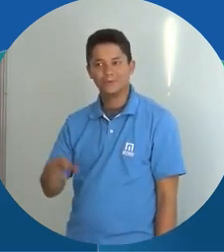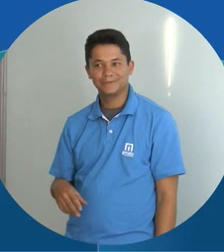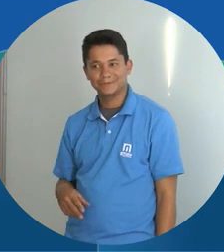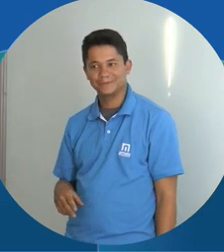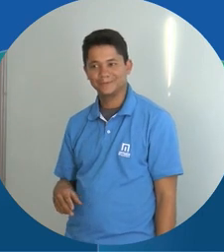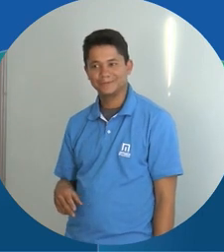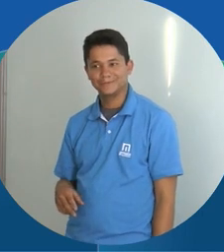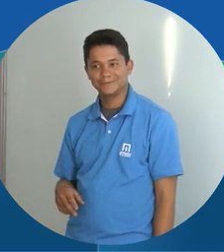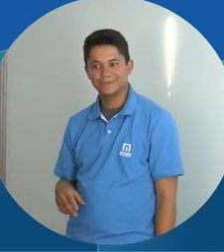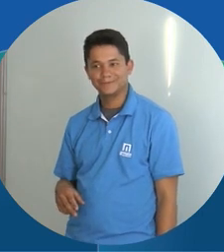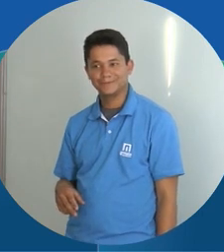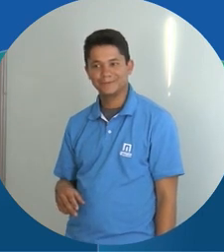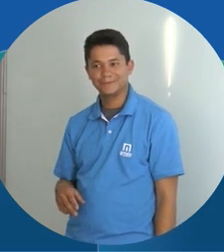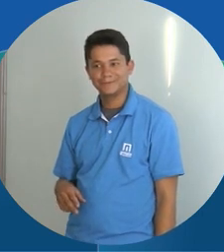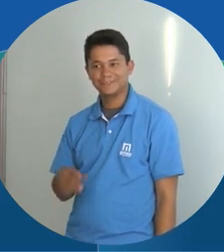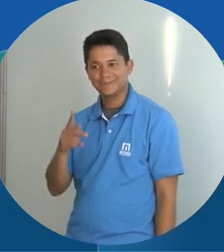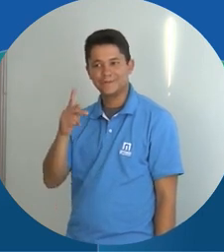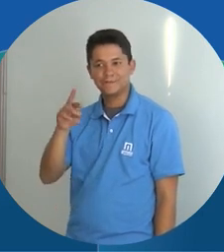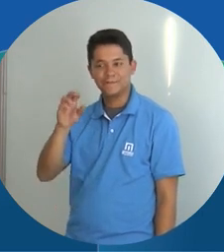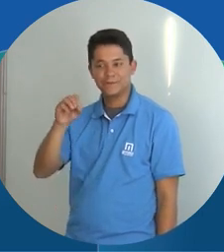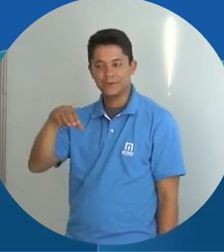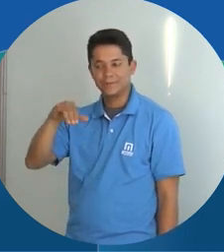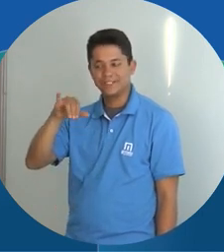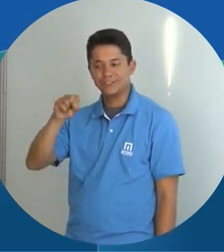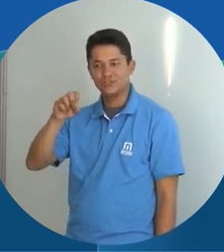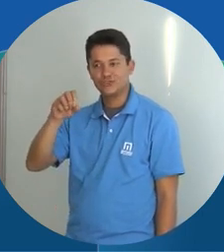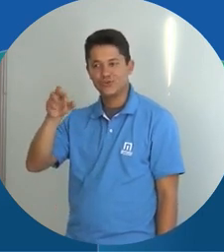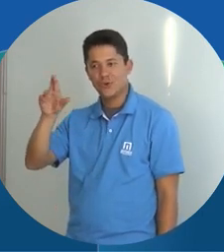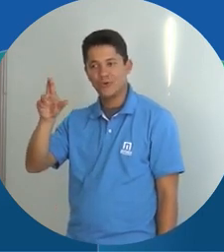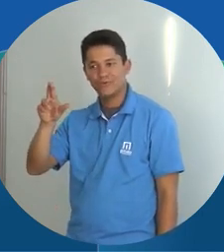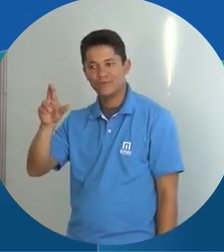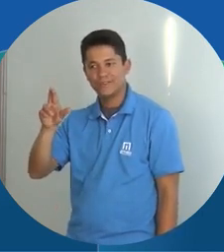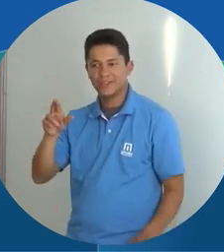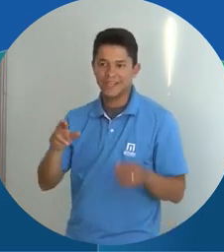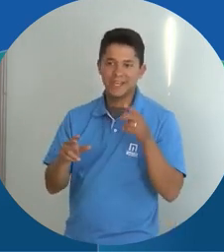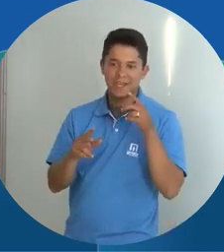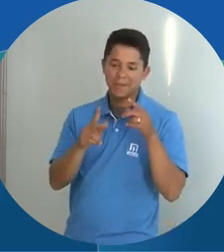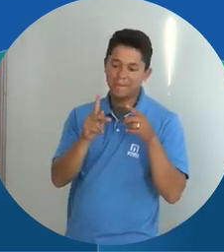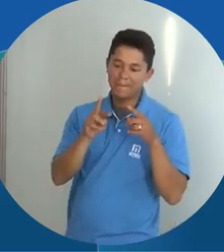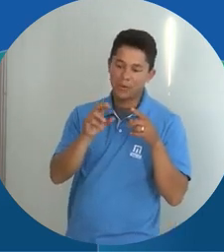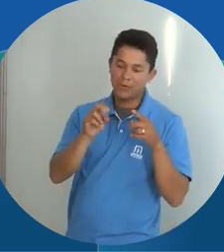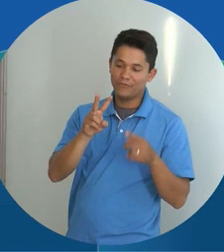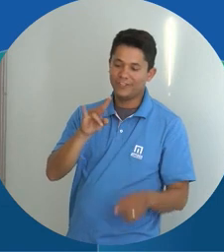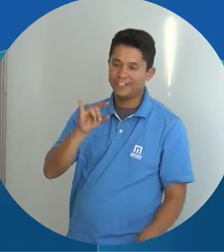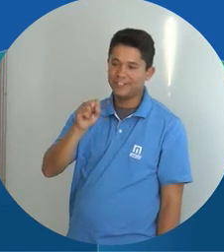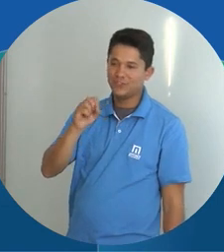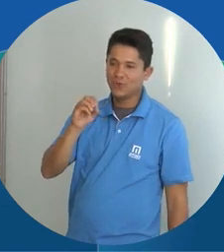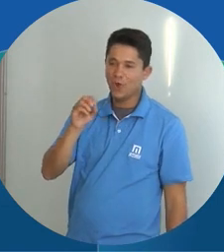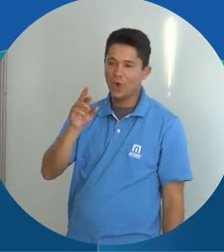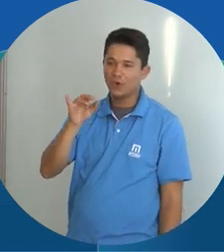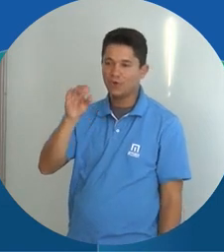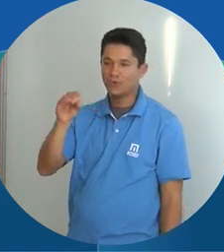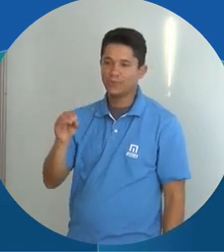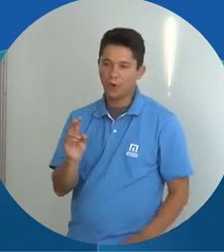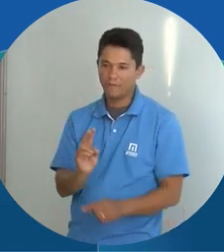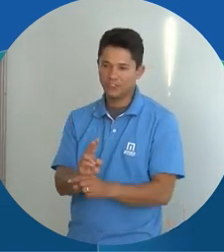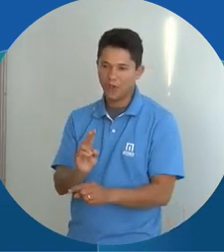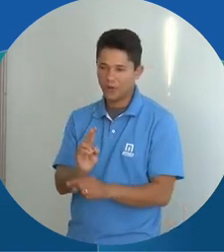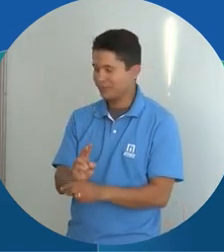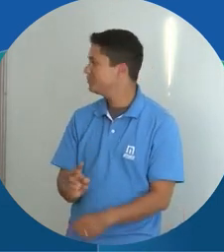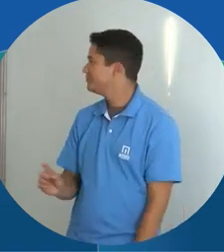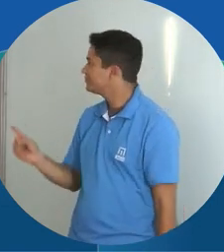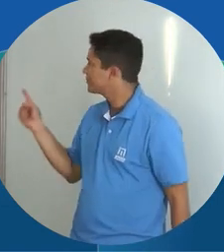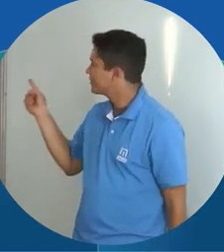Fora, também na Celor. E a gente observa que o projeto da estaca, você vê a quantidade de estacas, a proximidade delas, que eram cargas